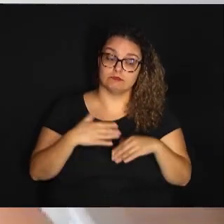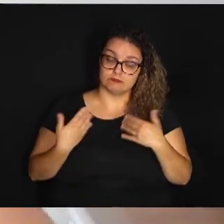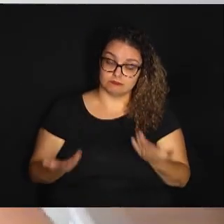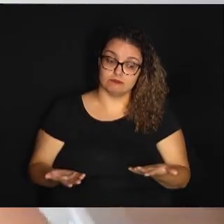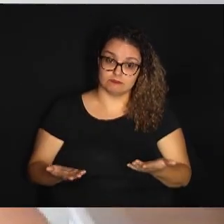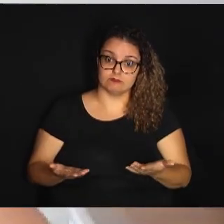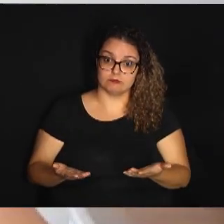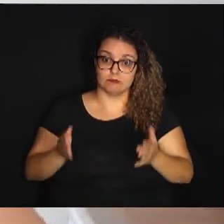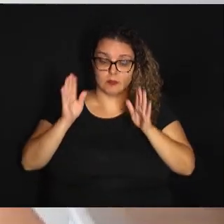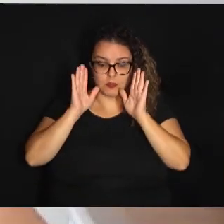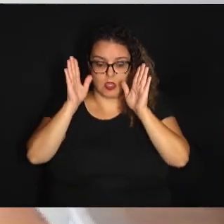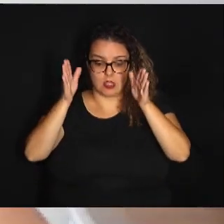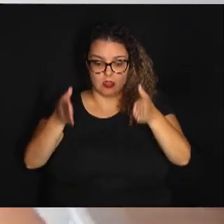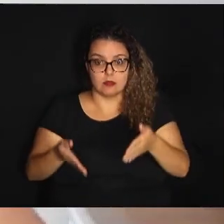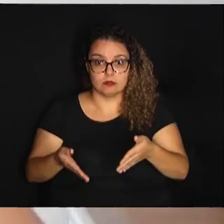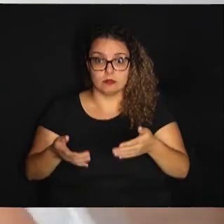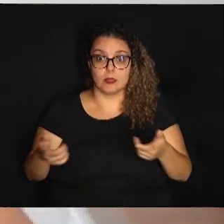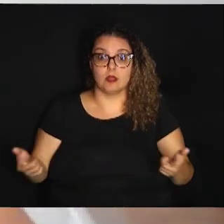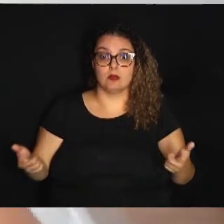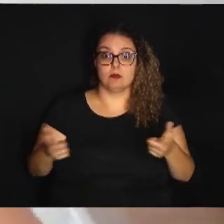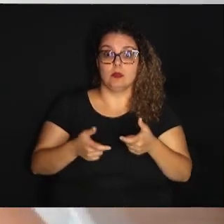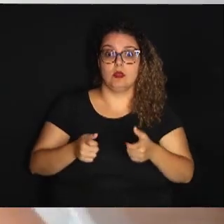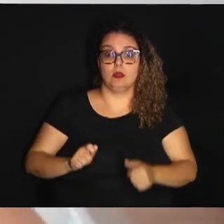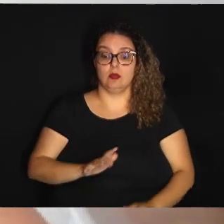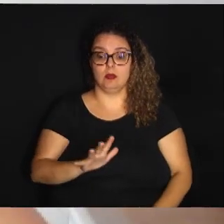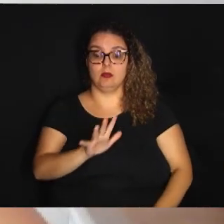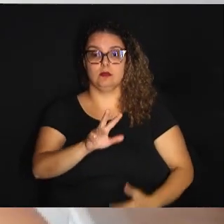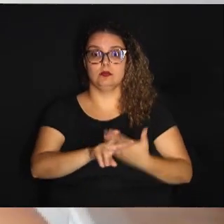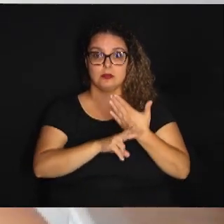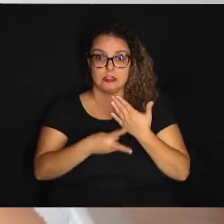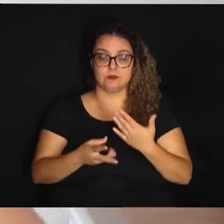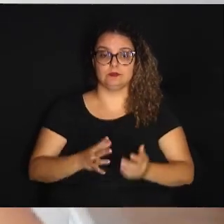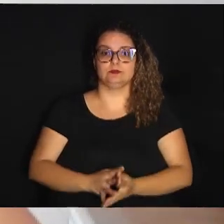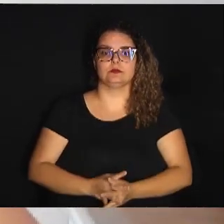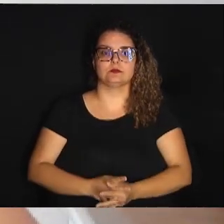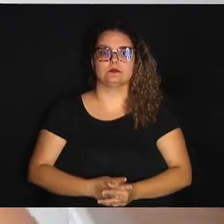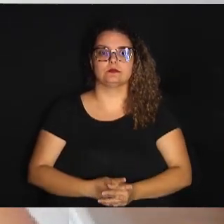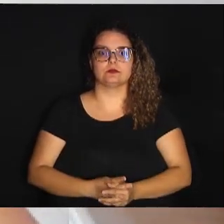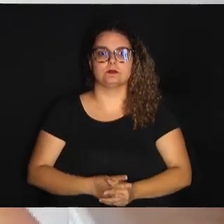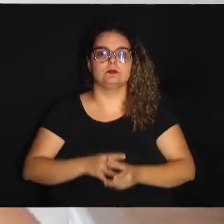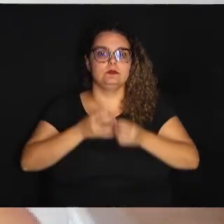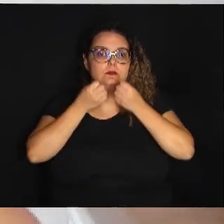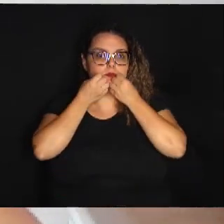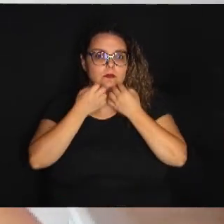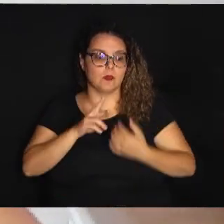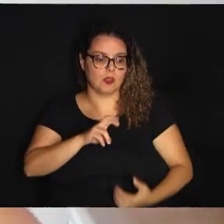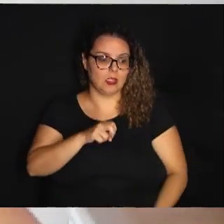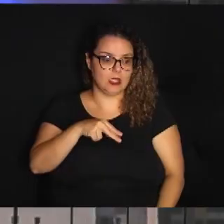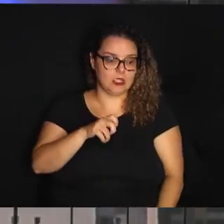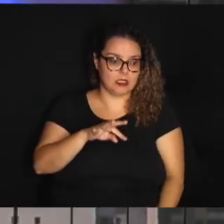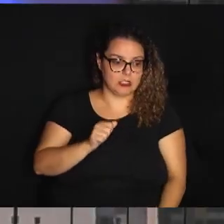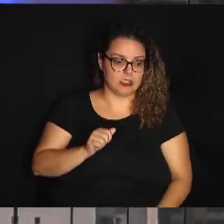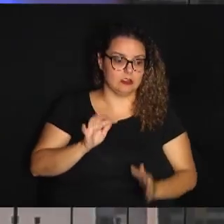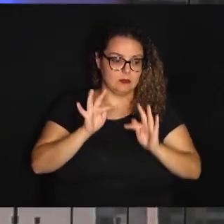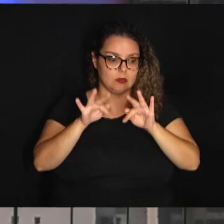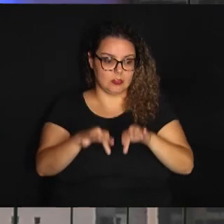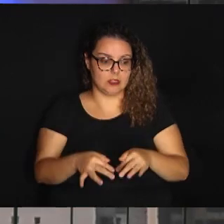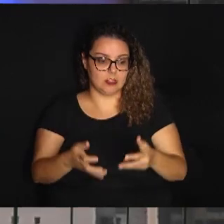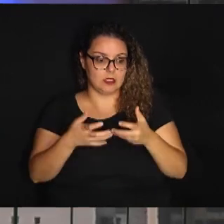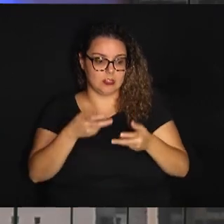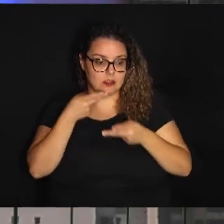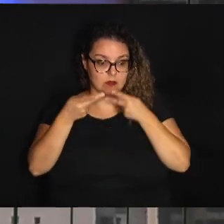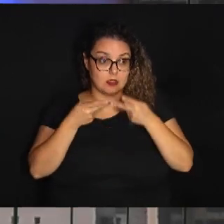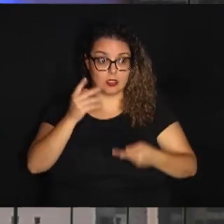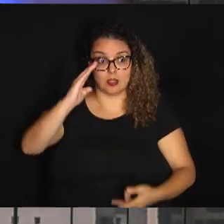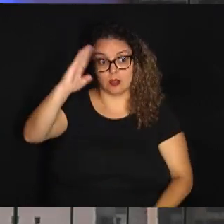aí tomar ações voltadas para uma redução das emissões de gás de efeito estufa. Muito bom, Renata. E